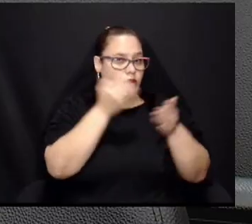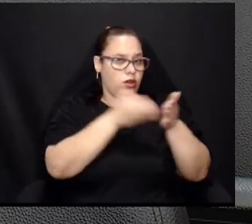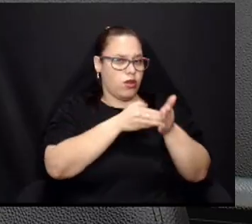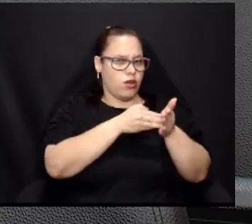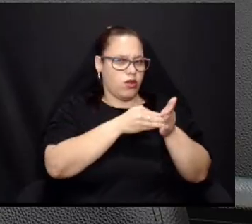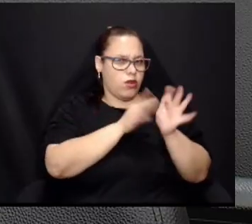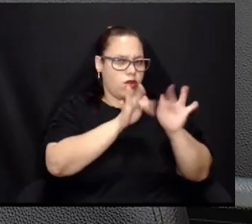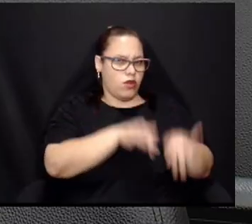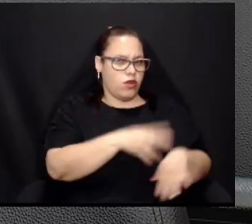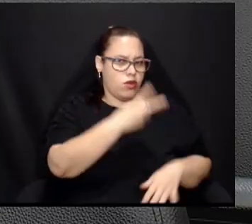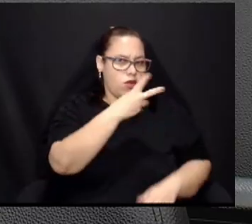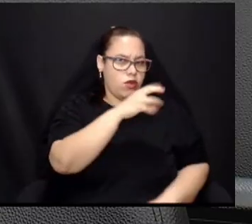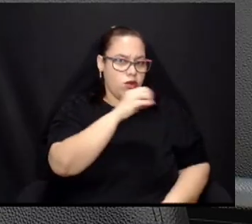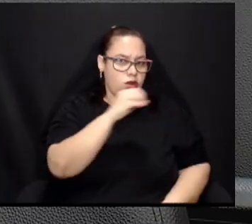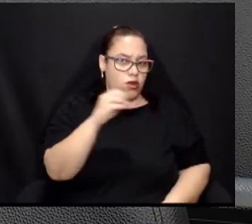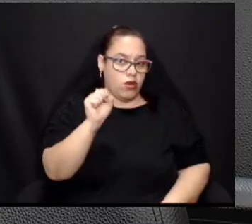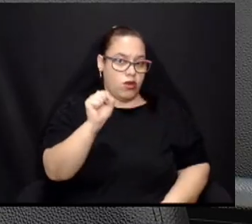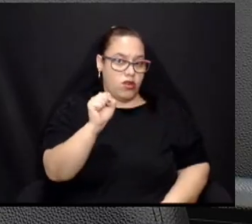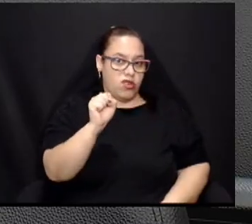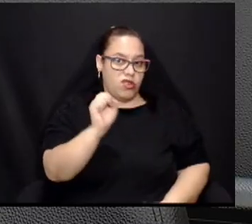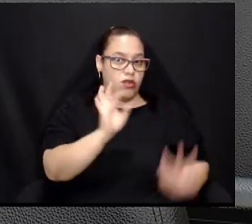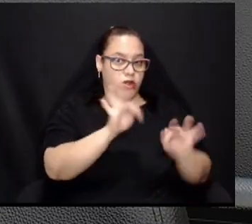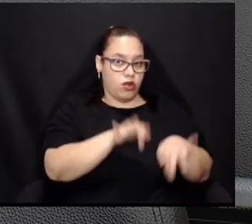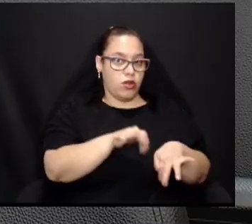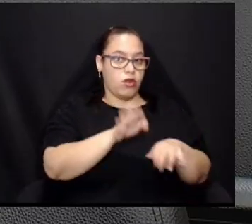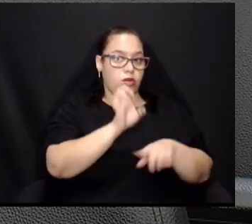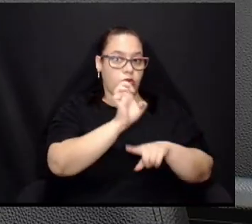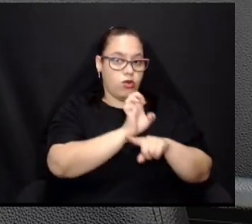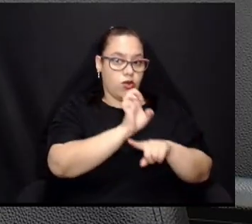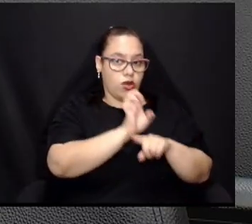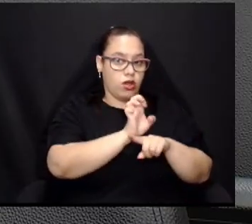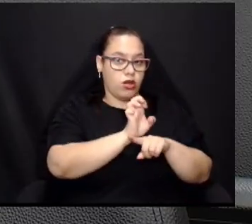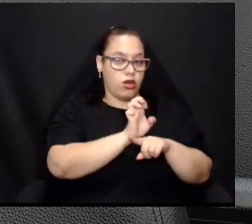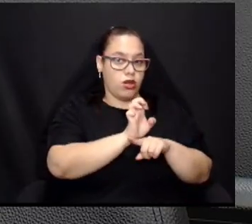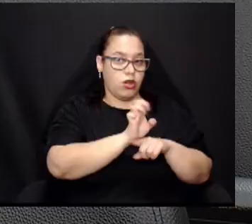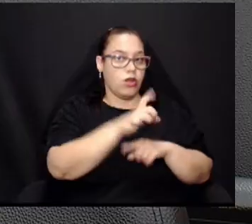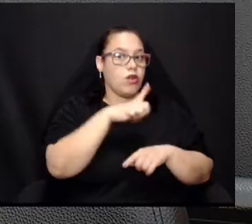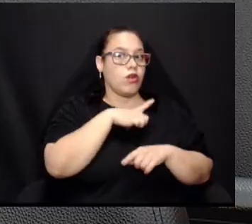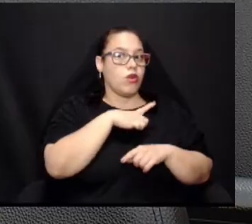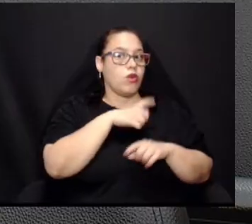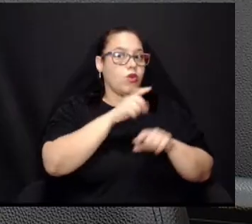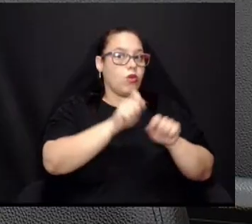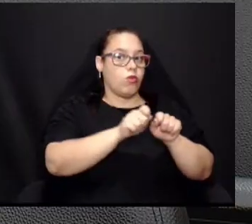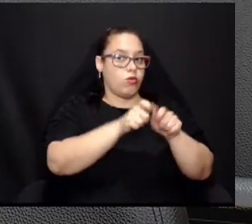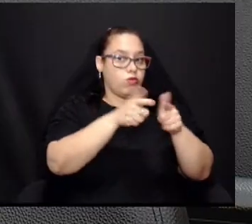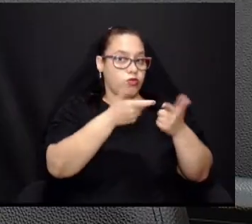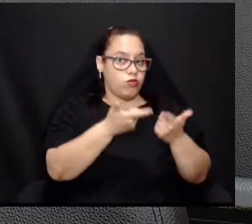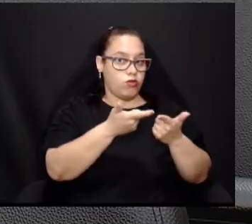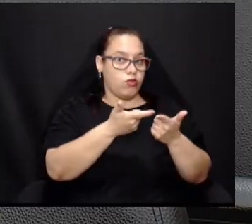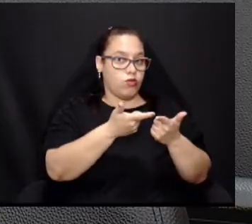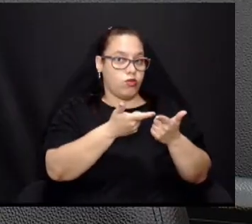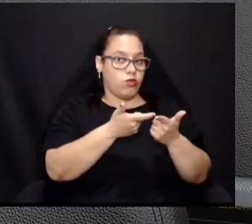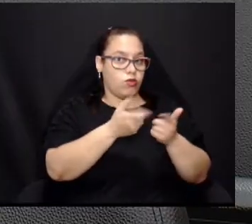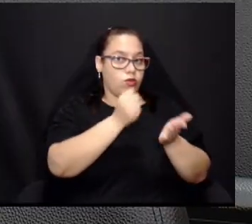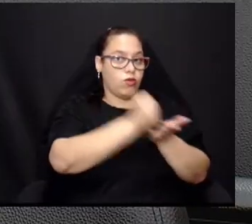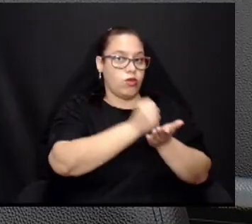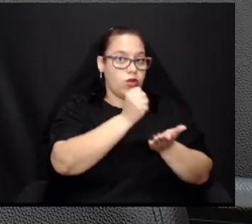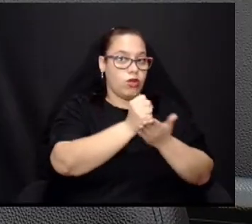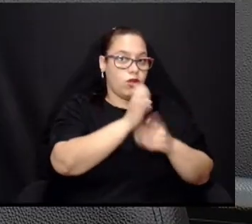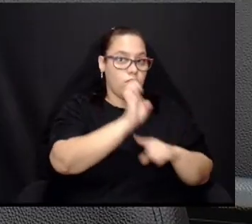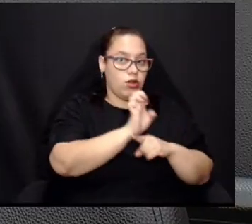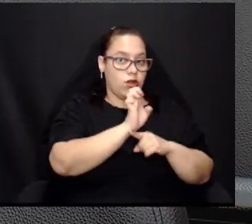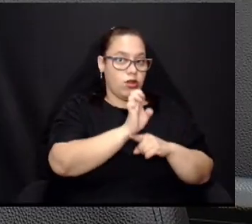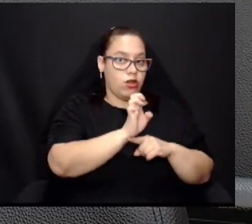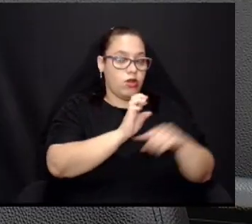2008, assim que terminou o meu estágio. Eu tive um pouco de sorte porque acabou o contrato de estágio na Câmara como um todo,